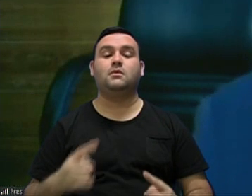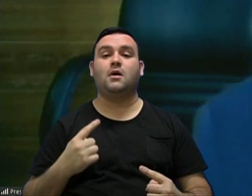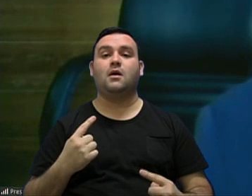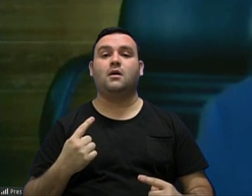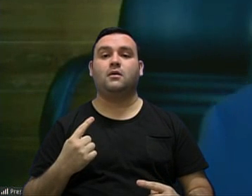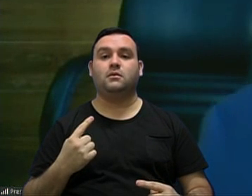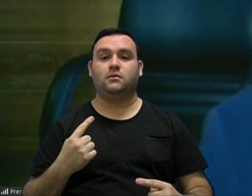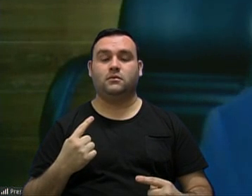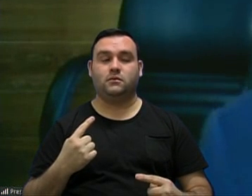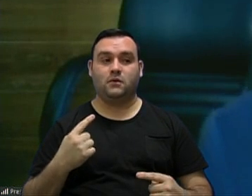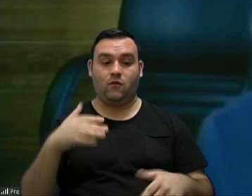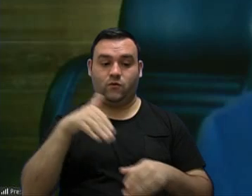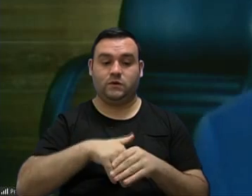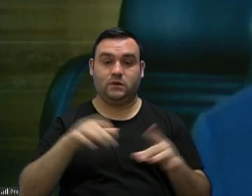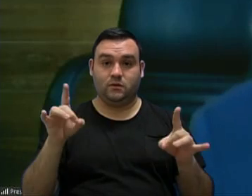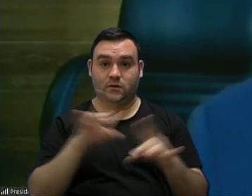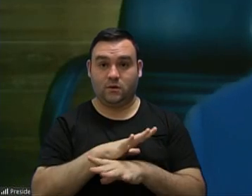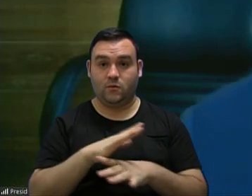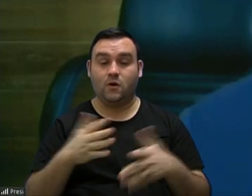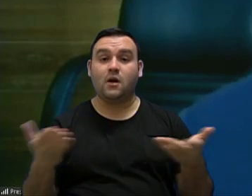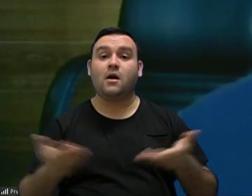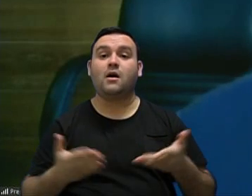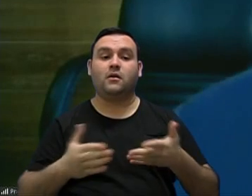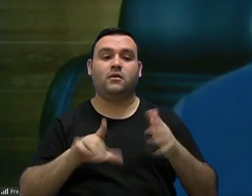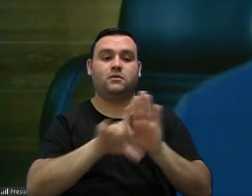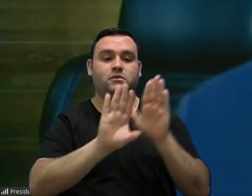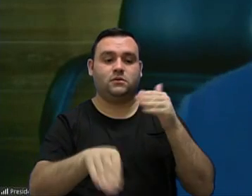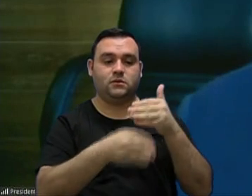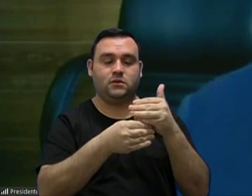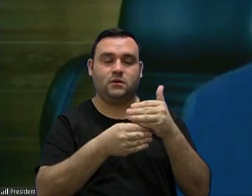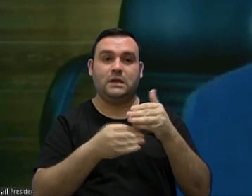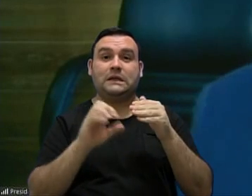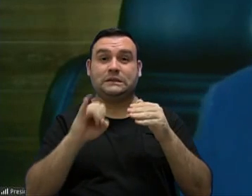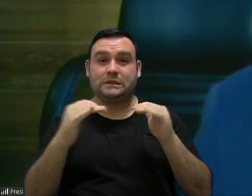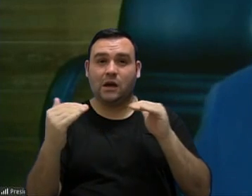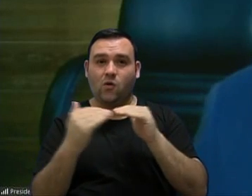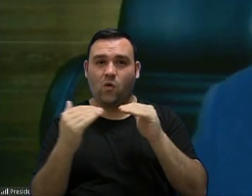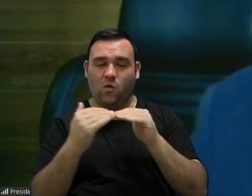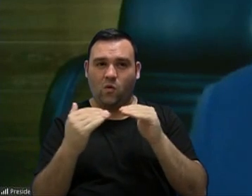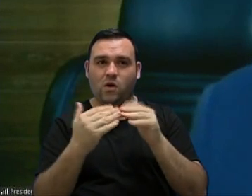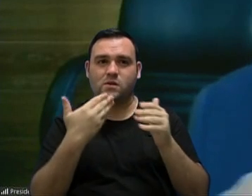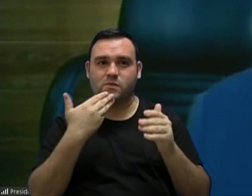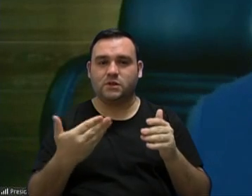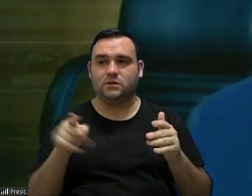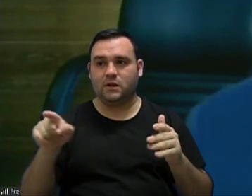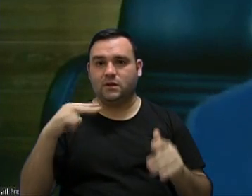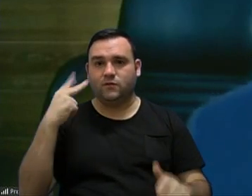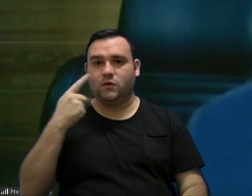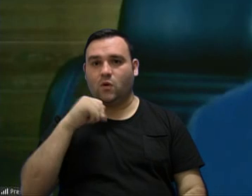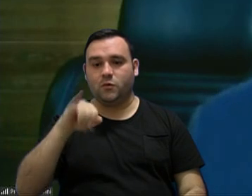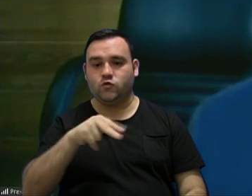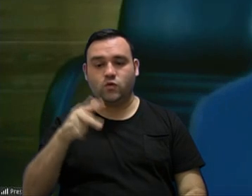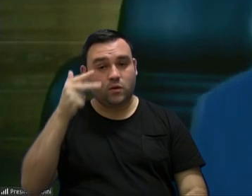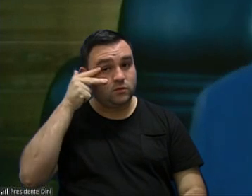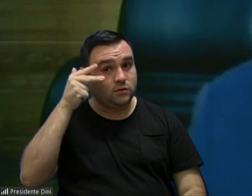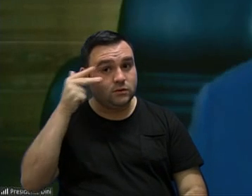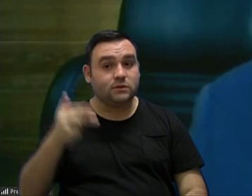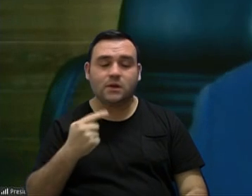Encerrada a votação. Agora as emendas. Quem concorda com a solicitação do vereador João